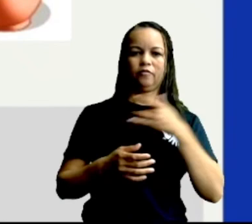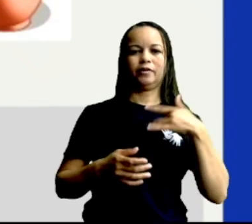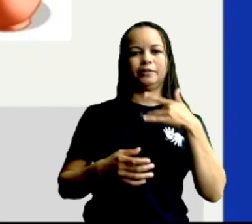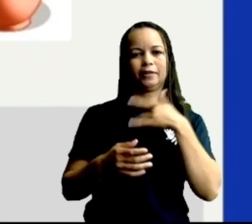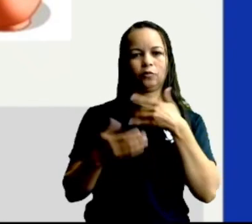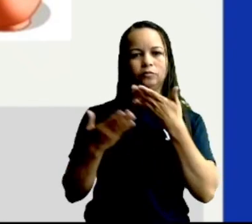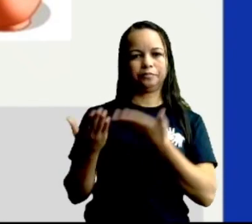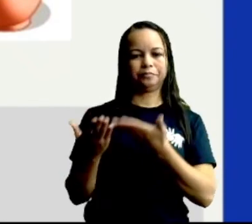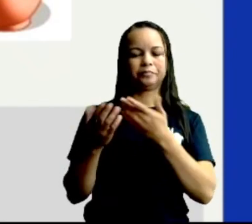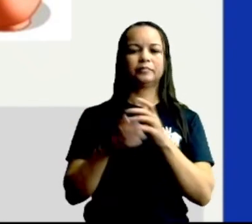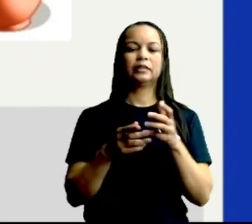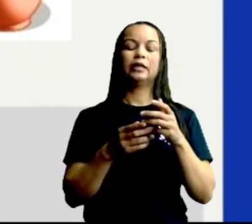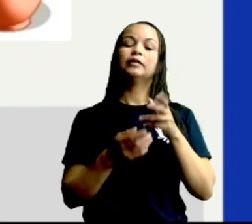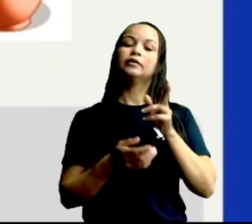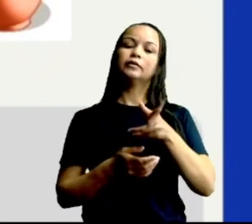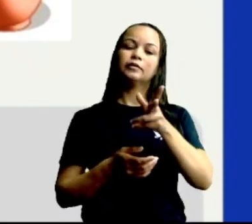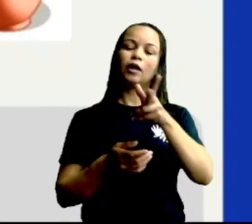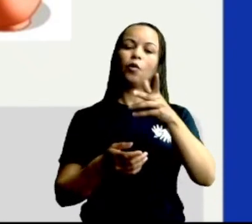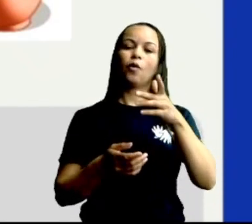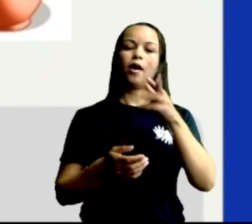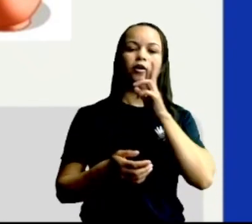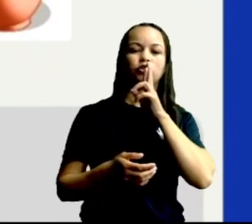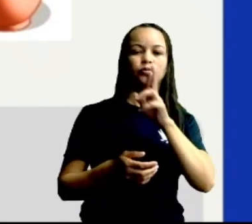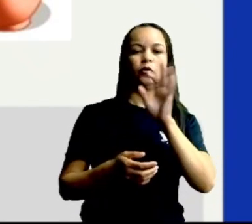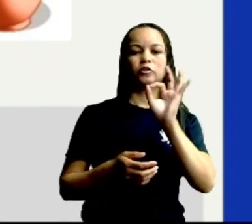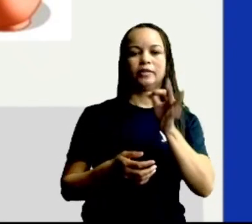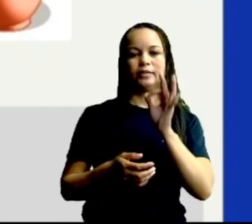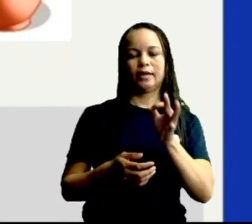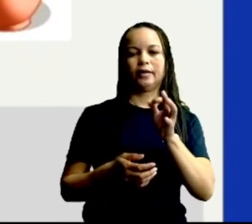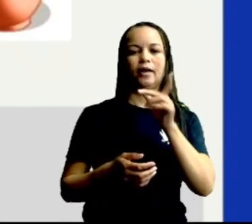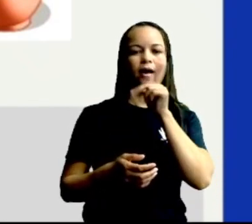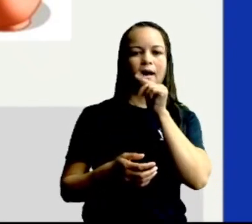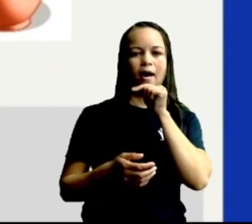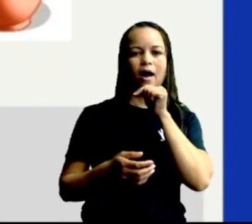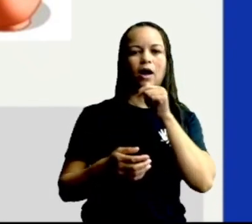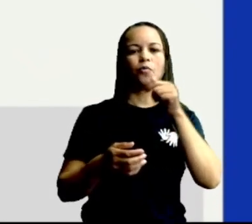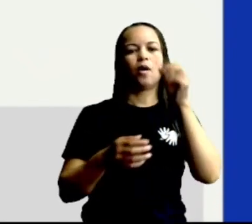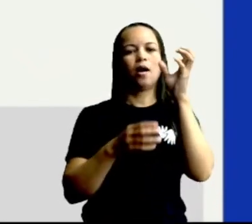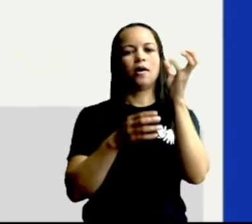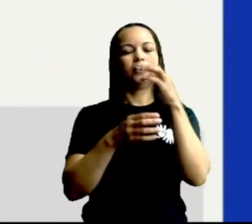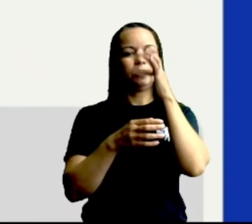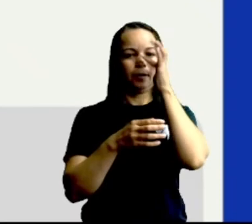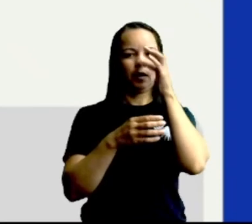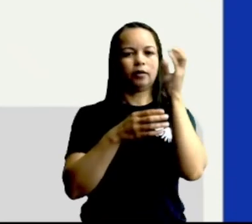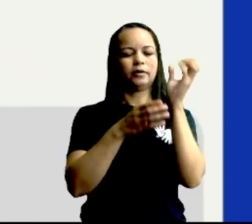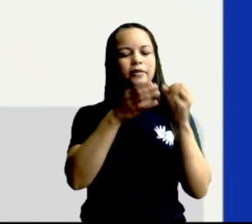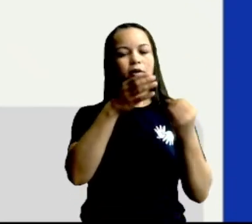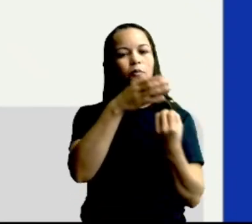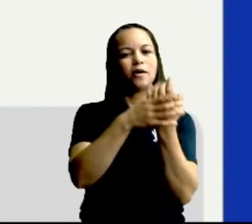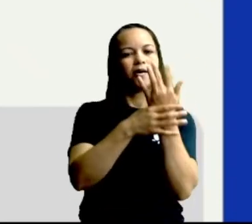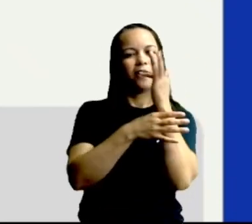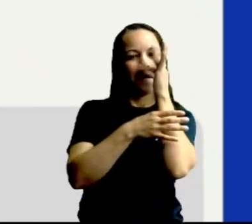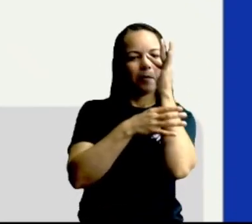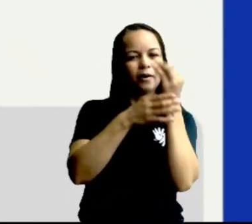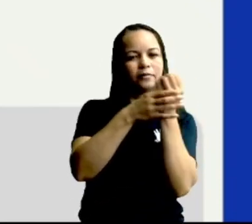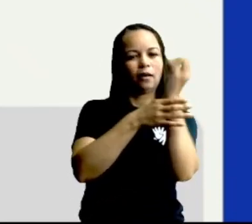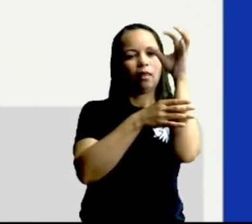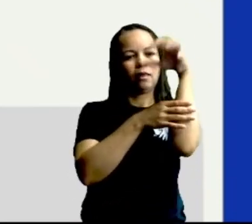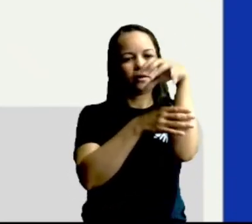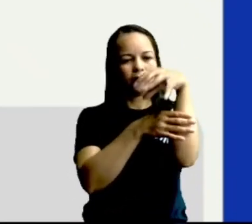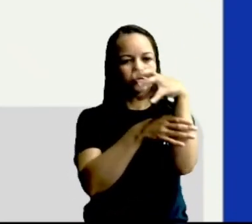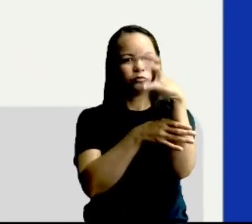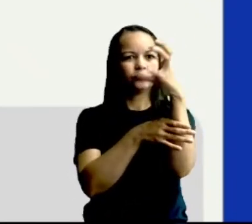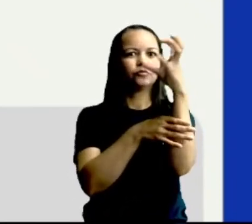Então colocar água na planta é a nossa resposta correta, que eu tenho certeza que você